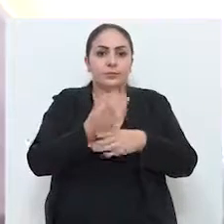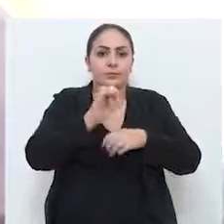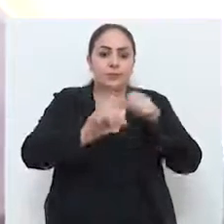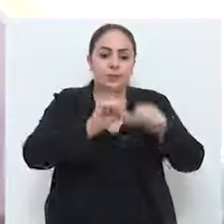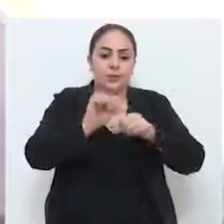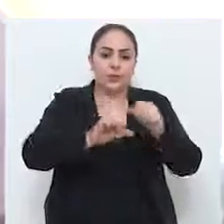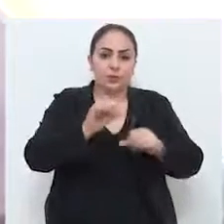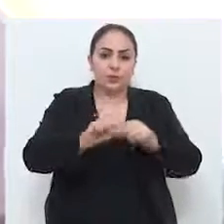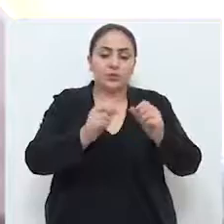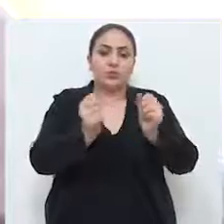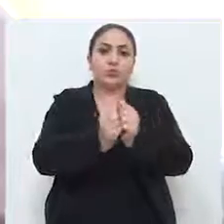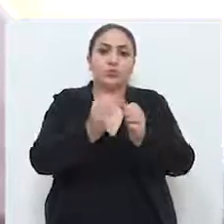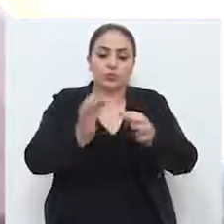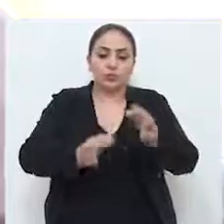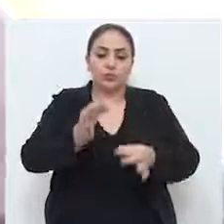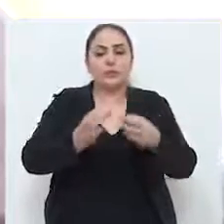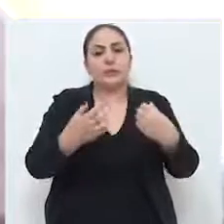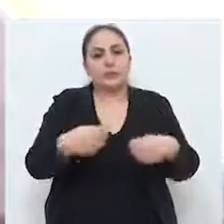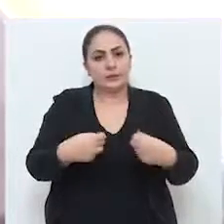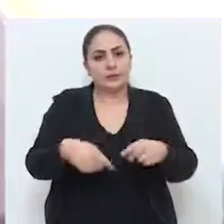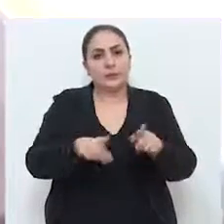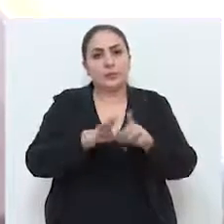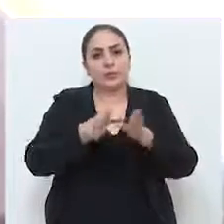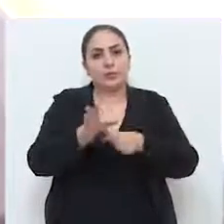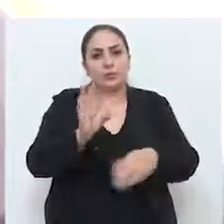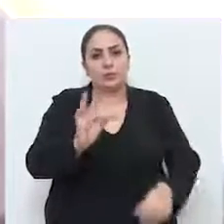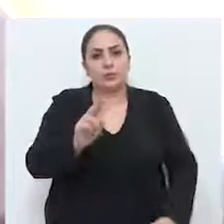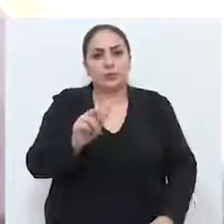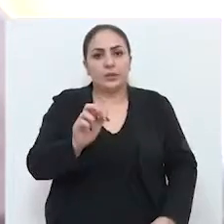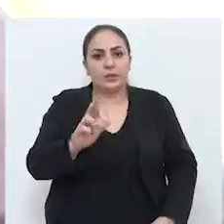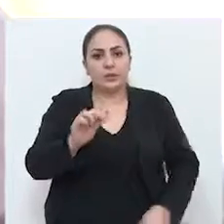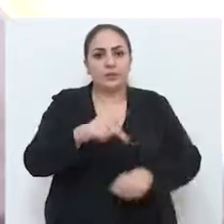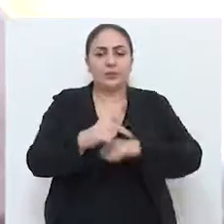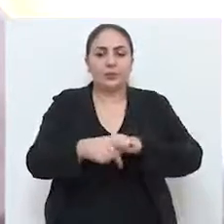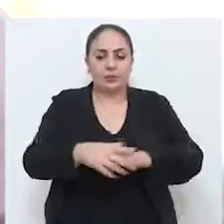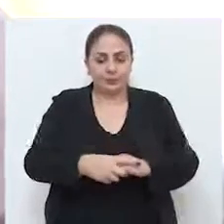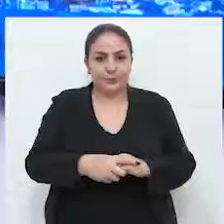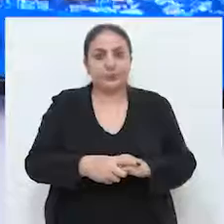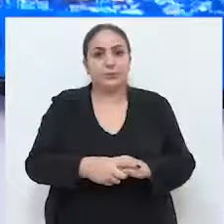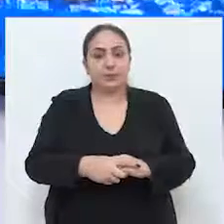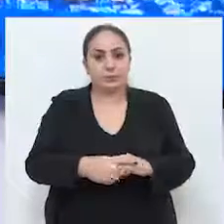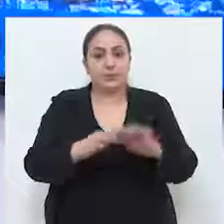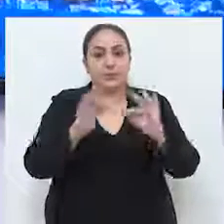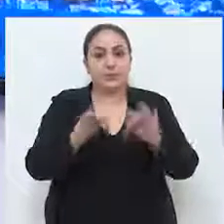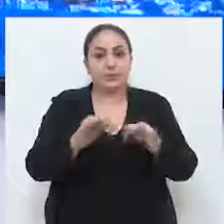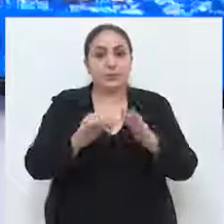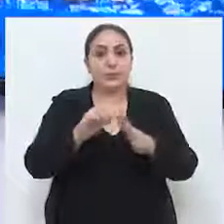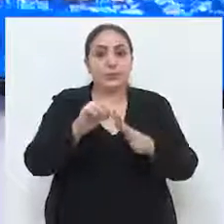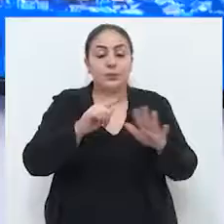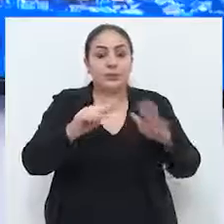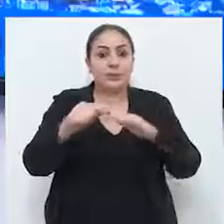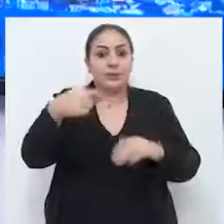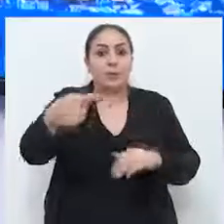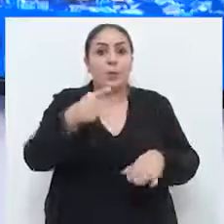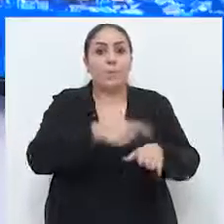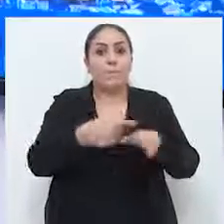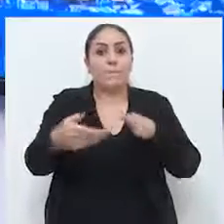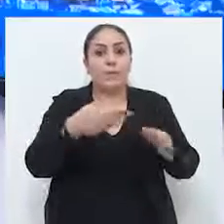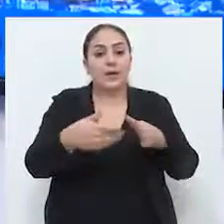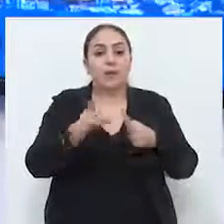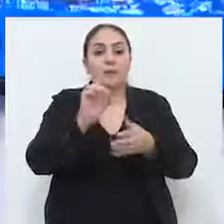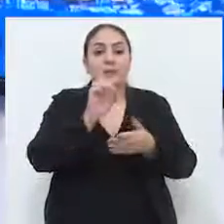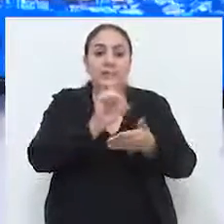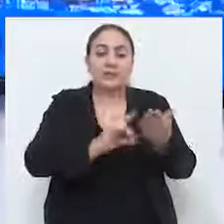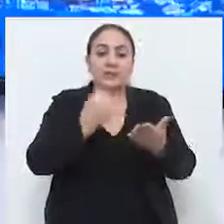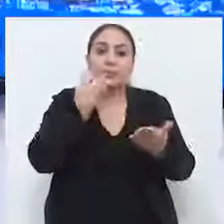crie-se umas alterações justas e necessárias ao Conselho Tutelar de Passo Fundo. E termina na próxima semana o